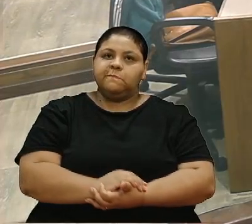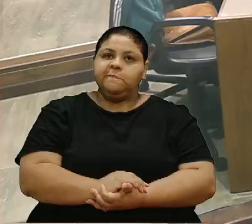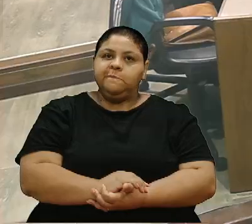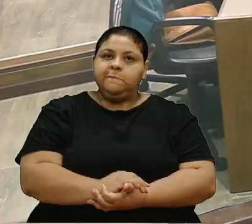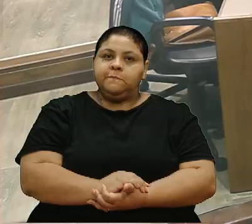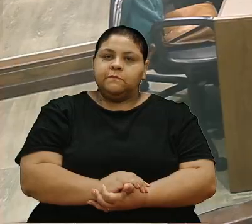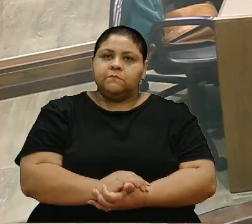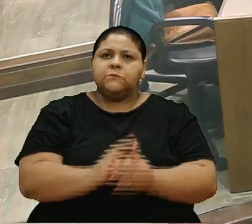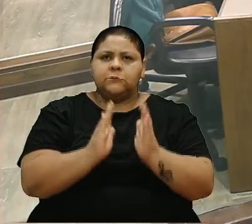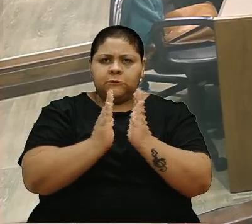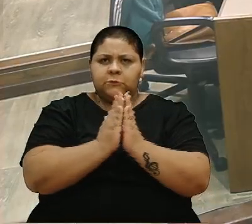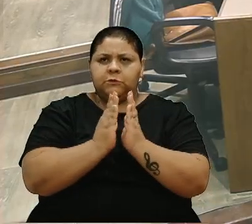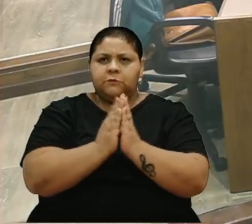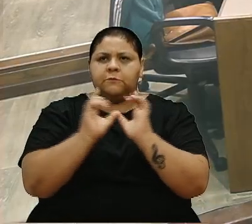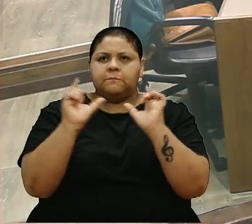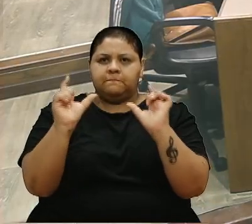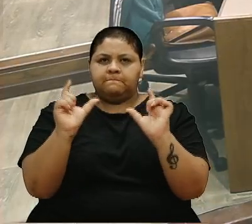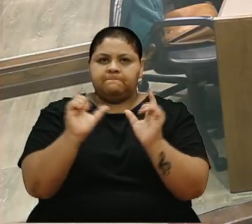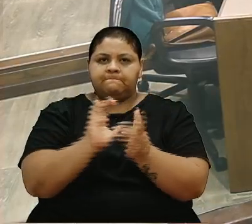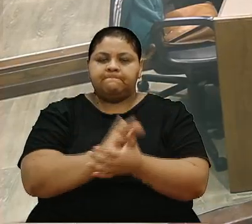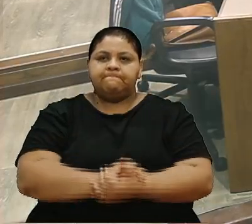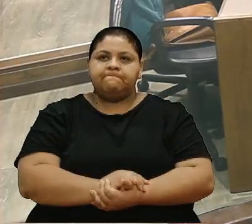Por favor, com a palavra, vereador.